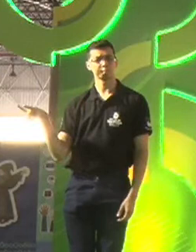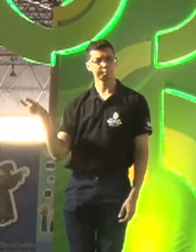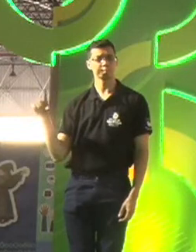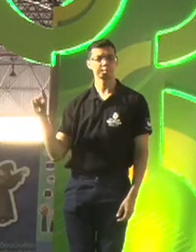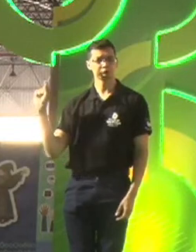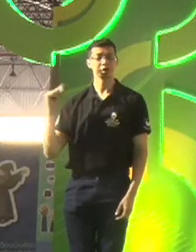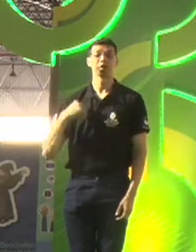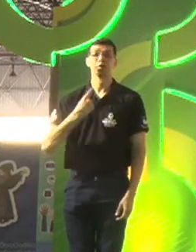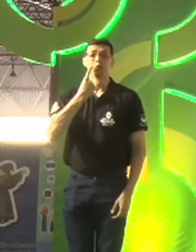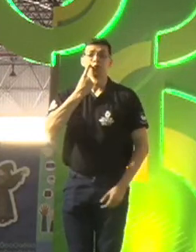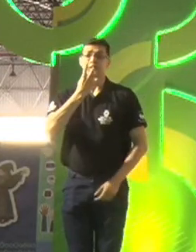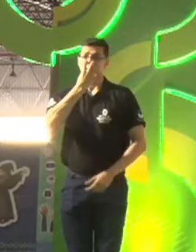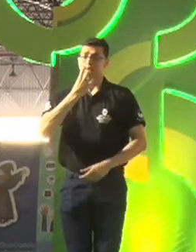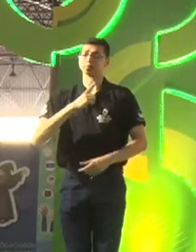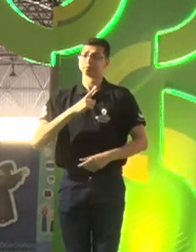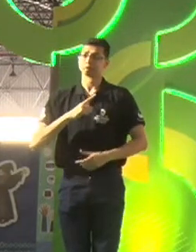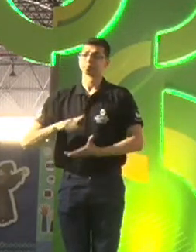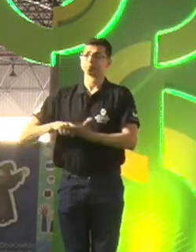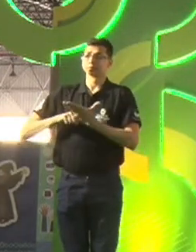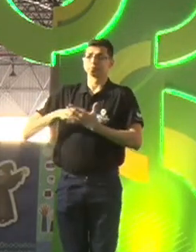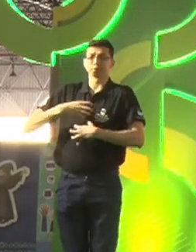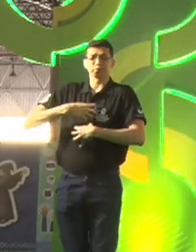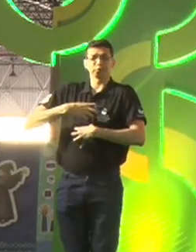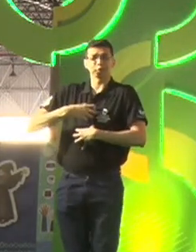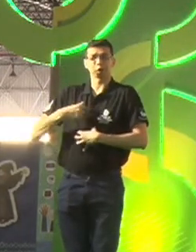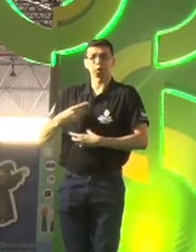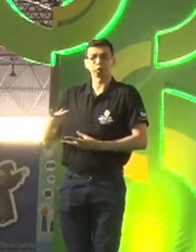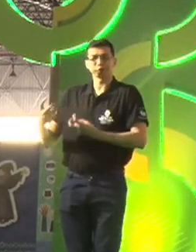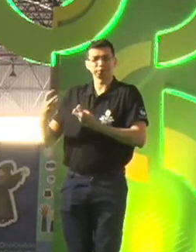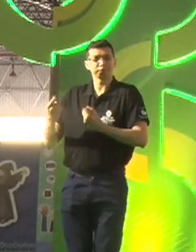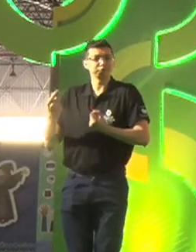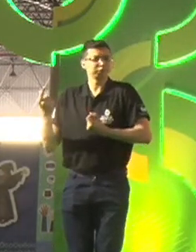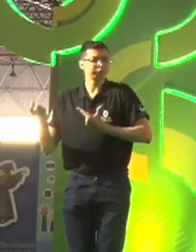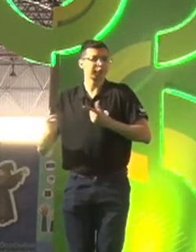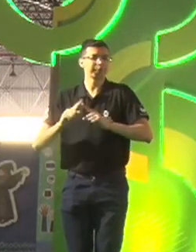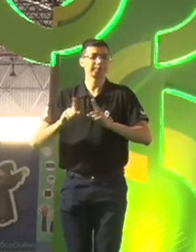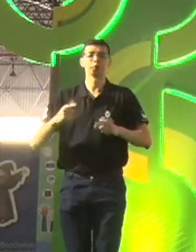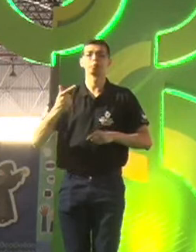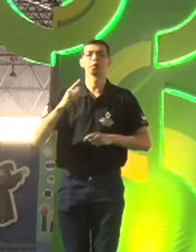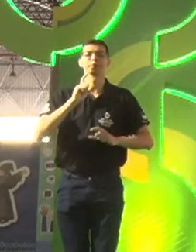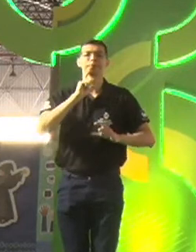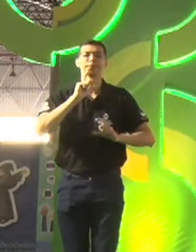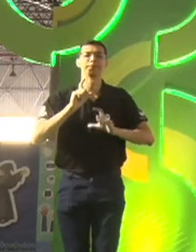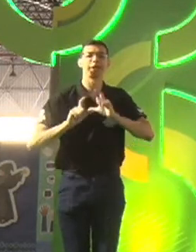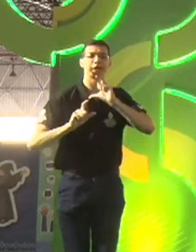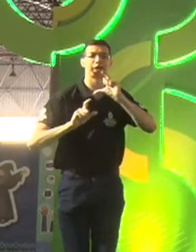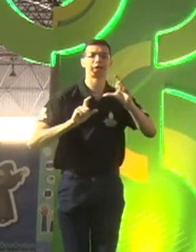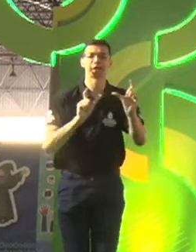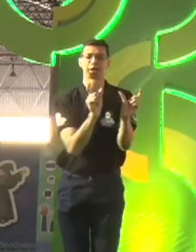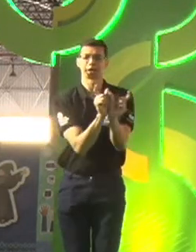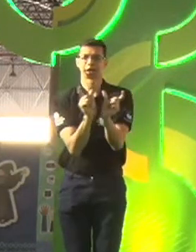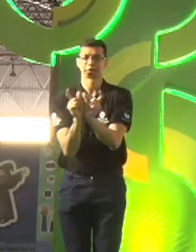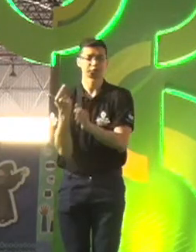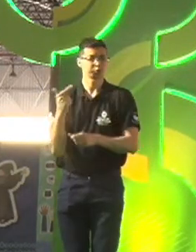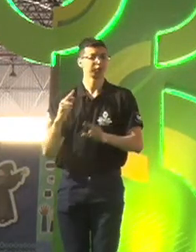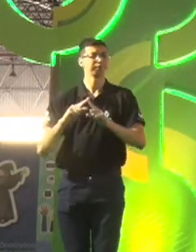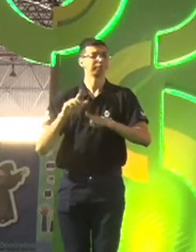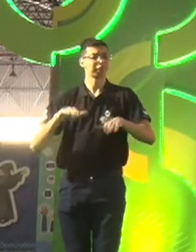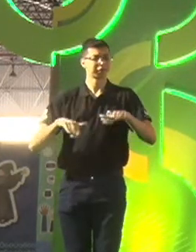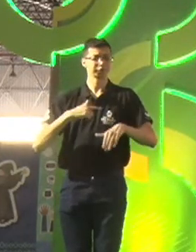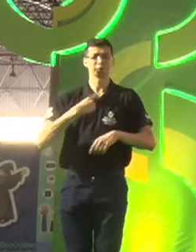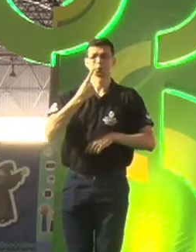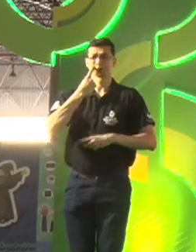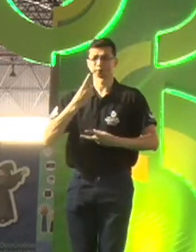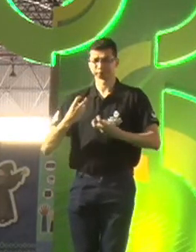eles demonstram esse sentimentos de alguma forma eles só não expressam com palavras mas mesmo assim às vezes com ruídos